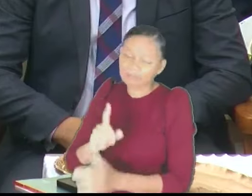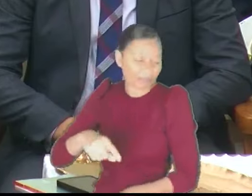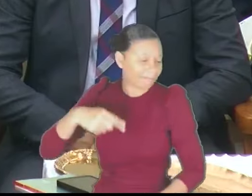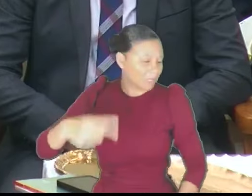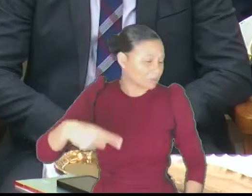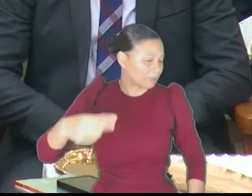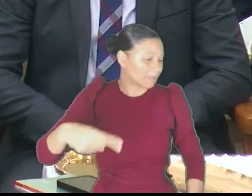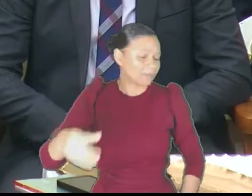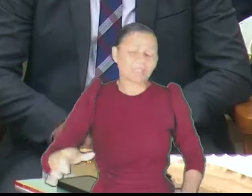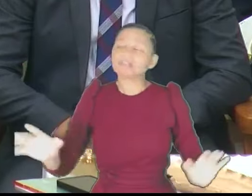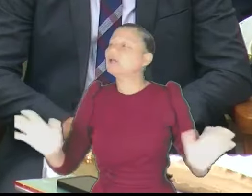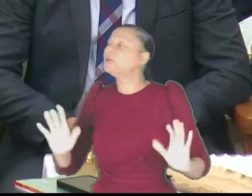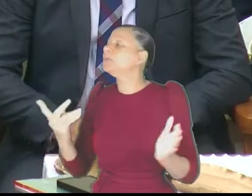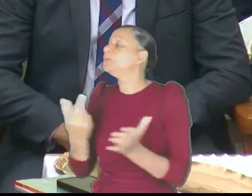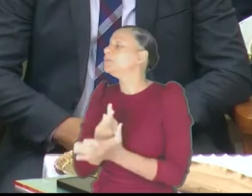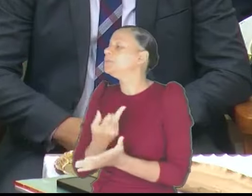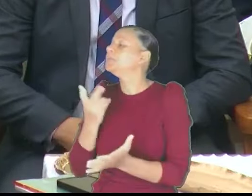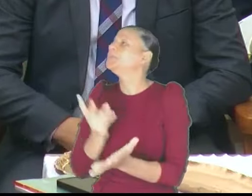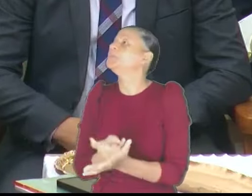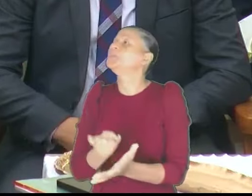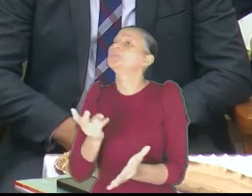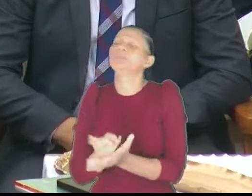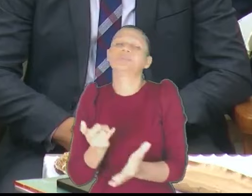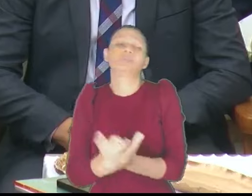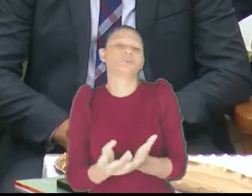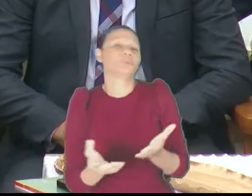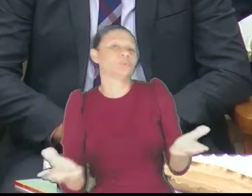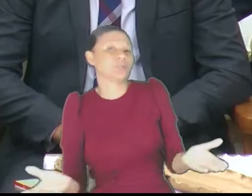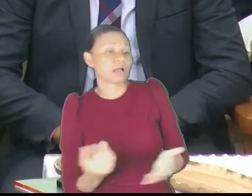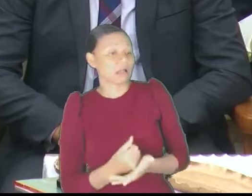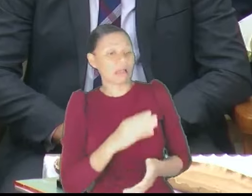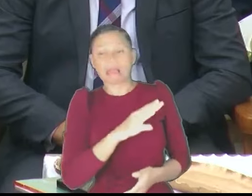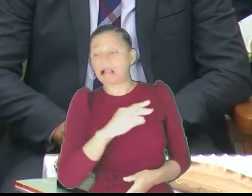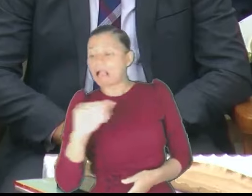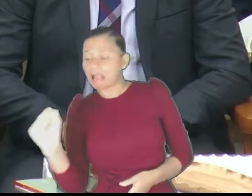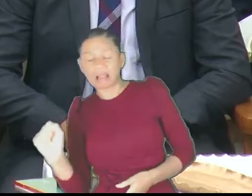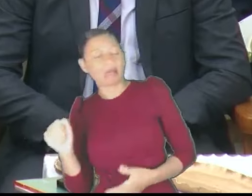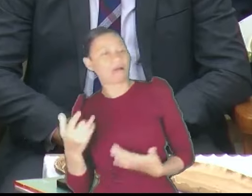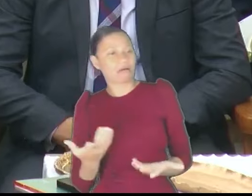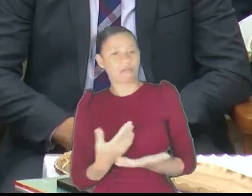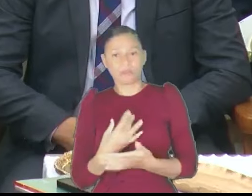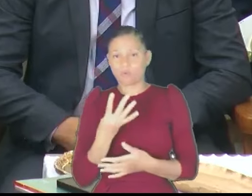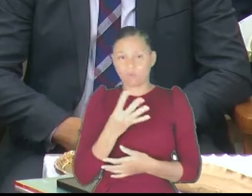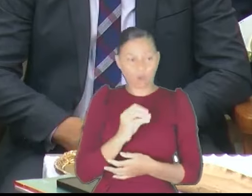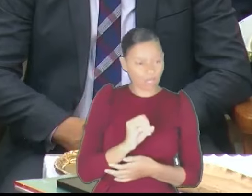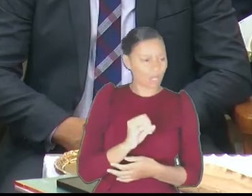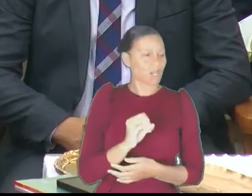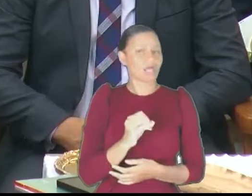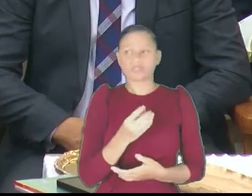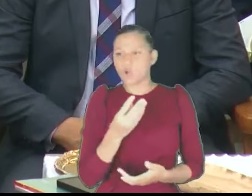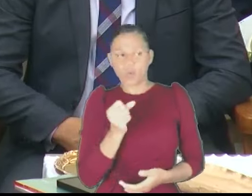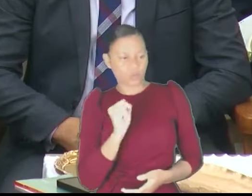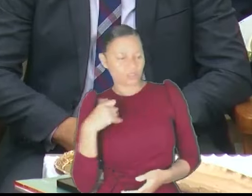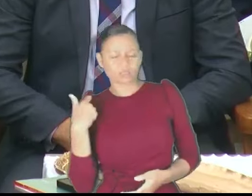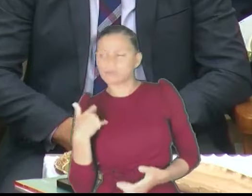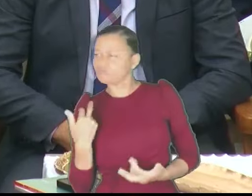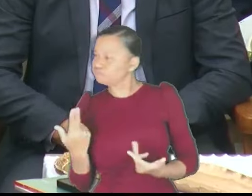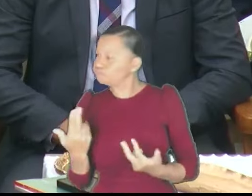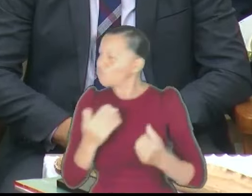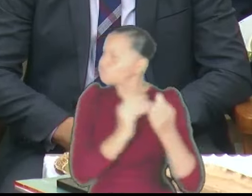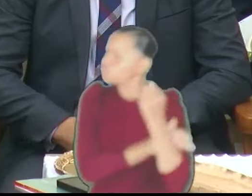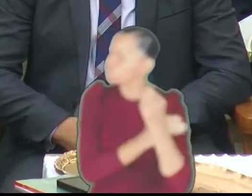manhã fez não, e o que está acontecendo? Eu continuo esperando. Caleb estava nessa, com 40 anos, com 80, como é que você está, Caleb? Com a mesma força,